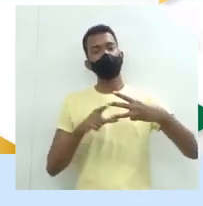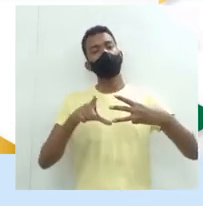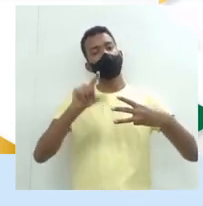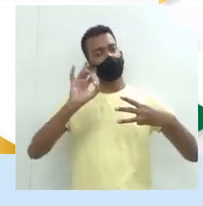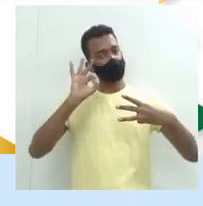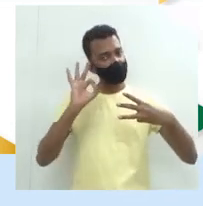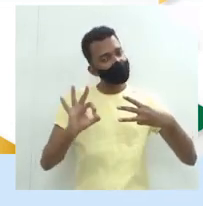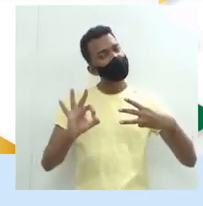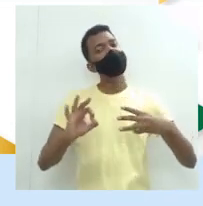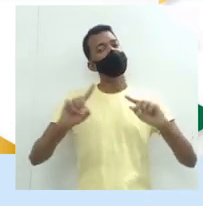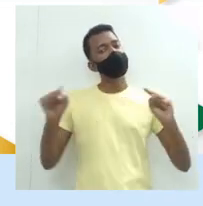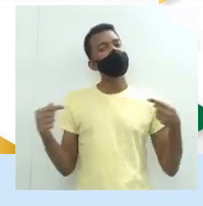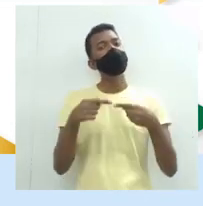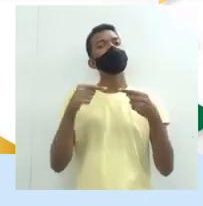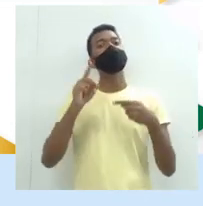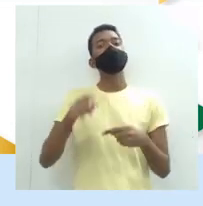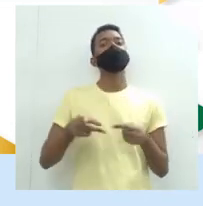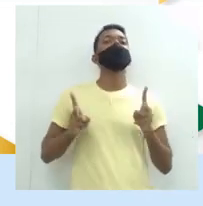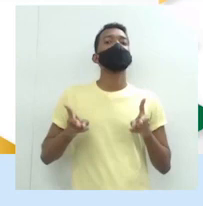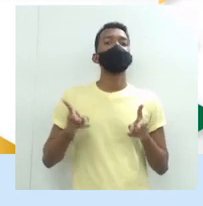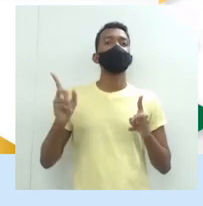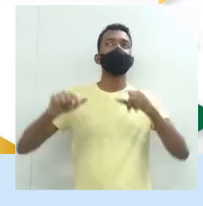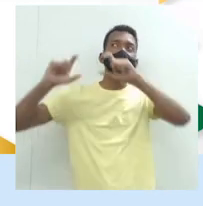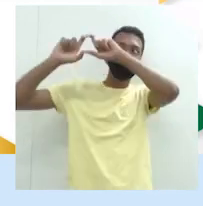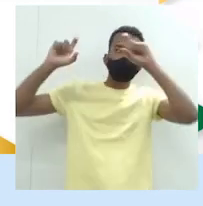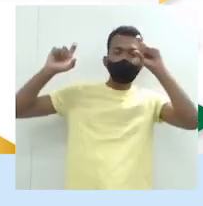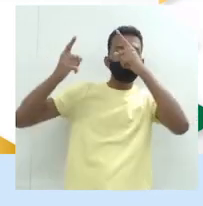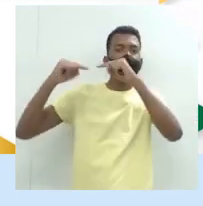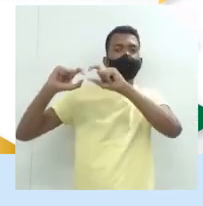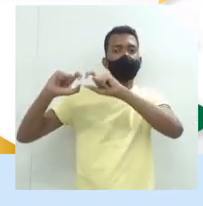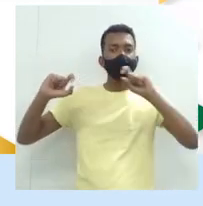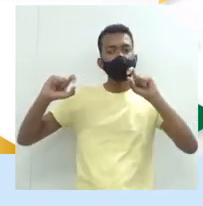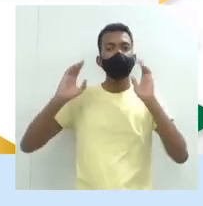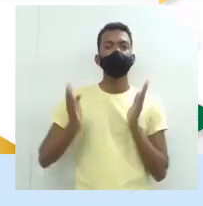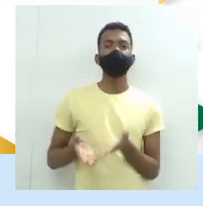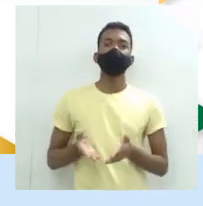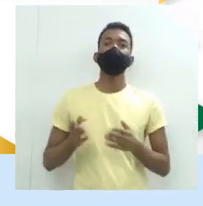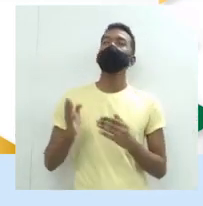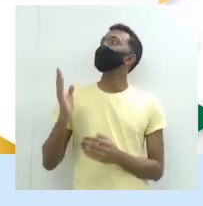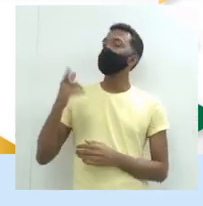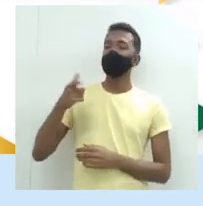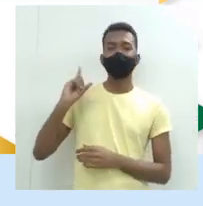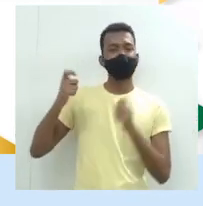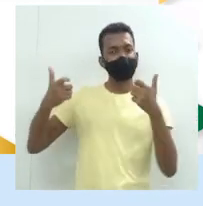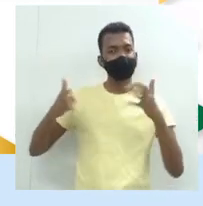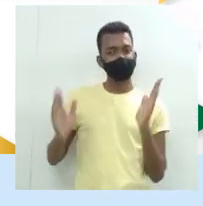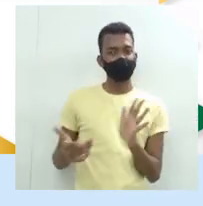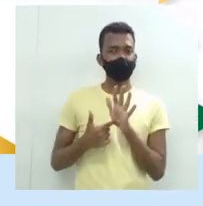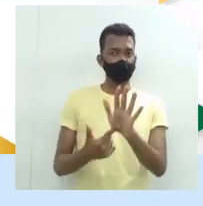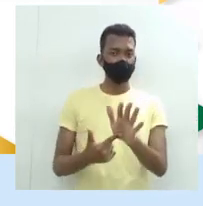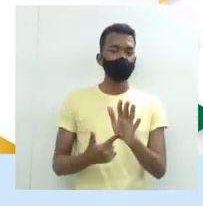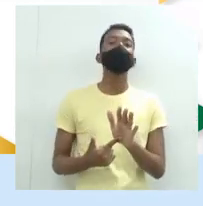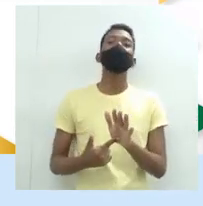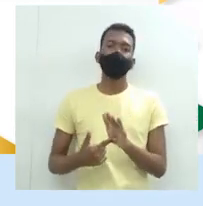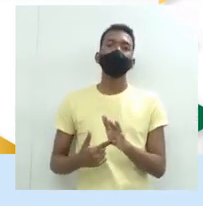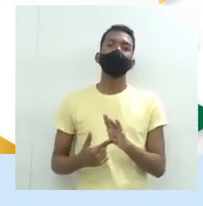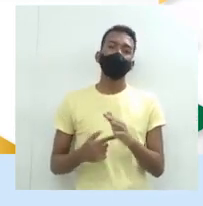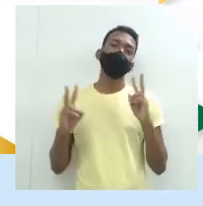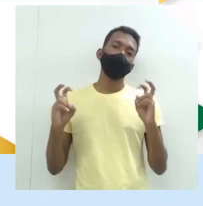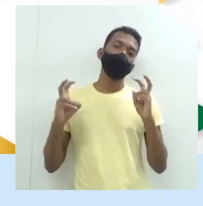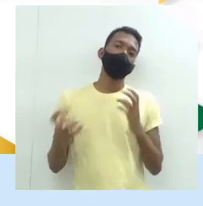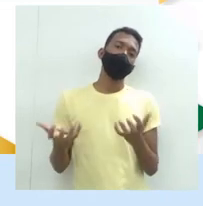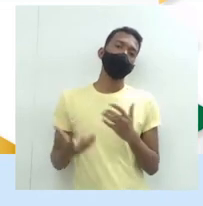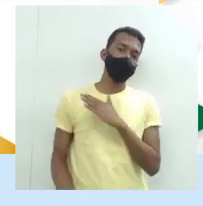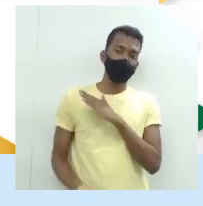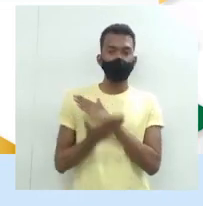é o mais adequado, que é inclusive o que está no title and subtitle, no título e no subtítulo. Em caso de